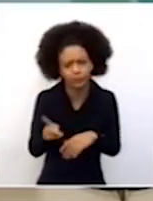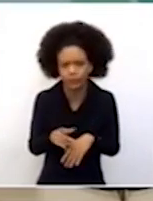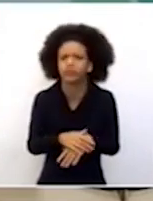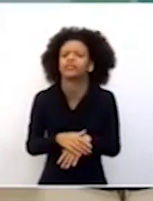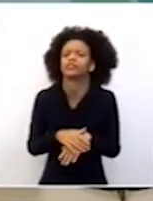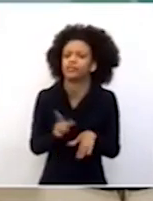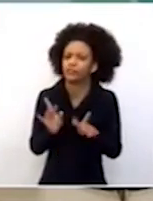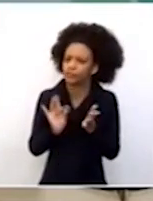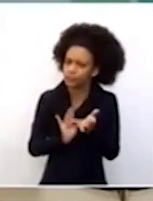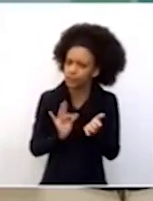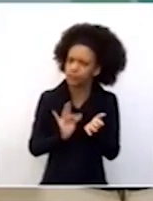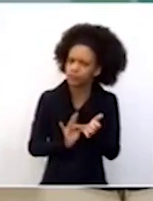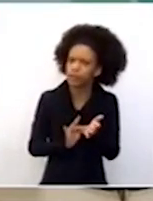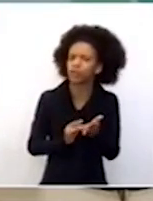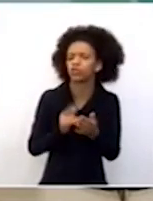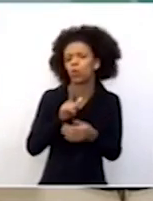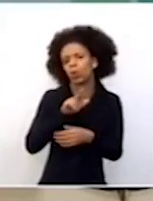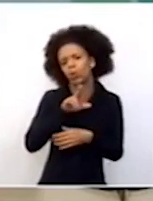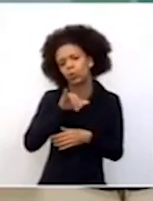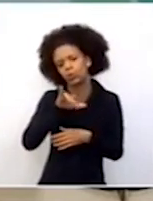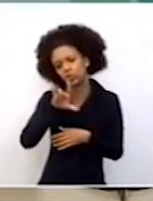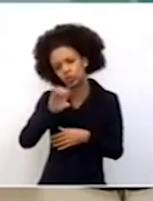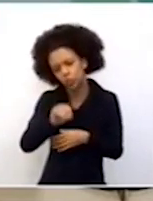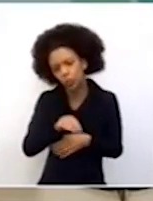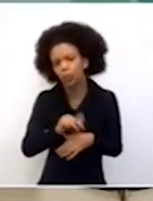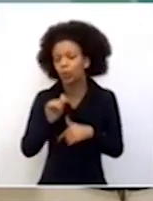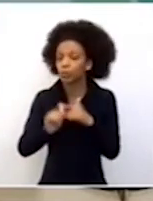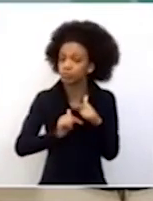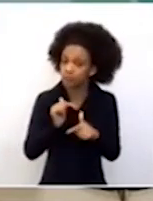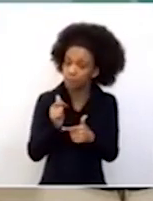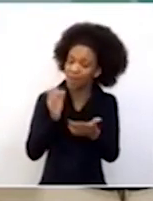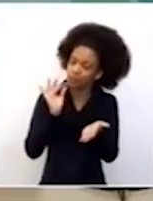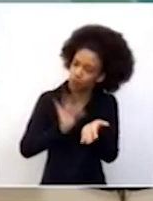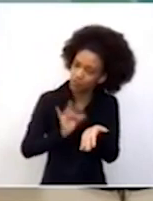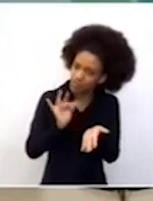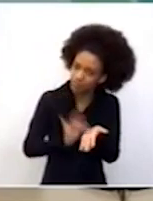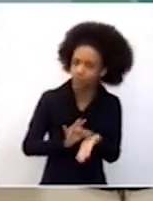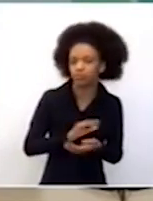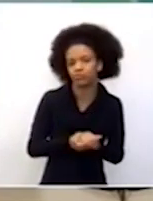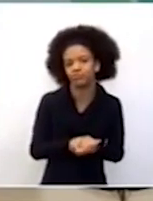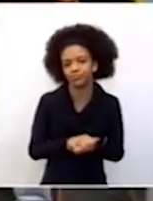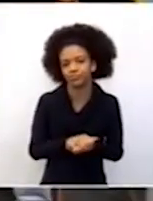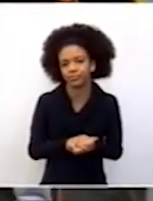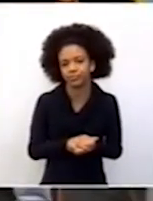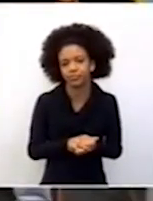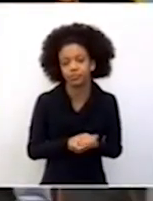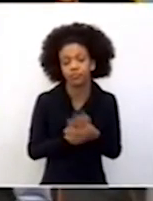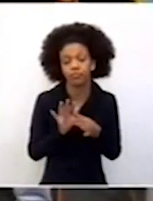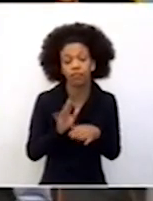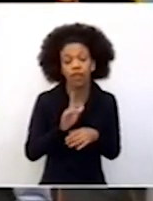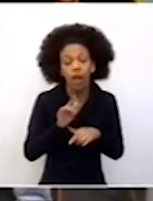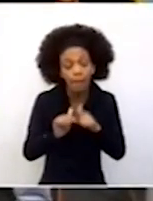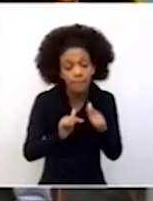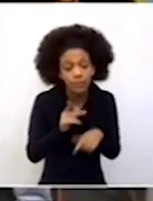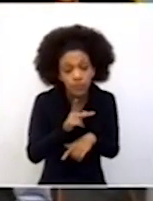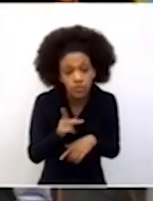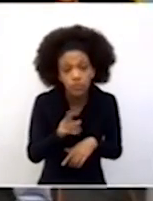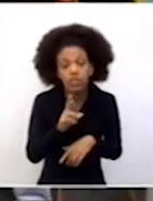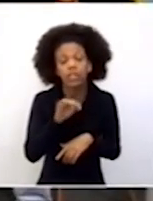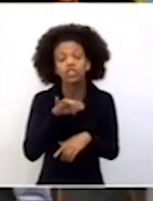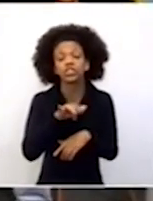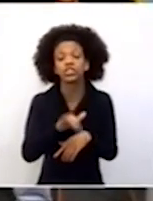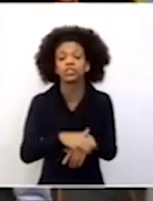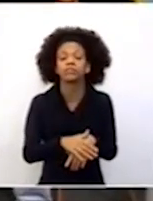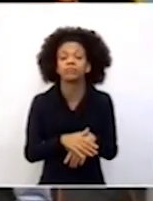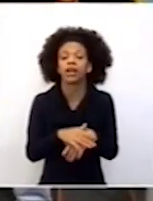mesmo mencionaram o lúdico, o trabalho com concreto. A professora Regina destacou a